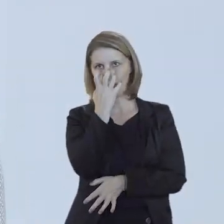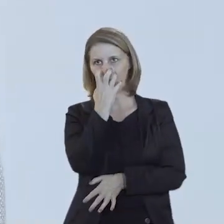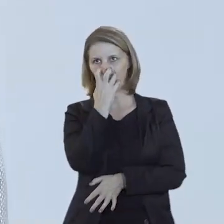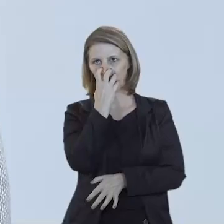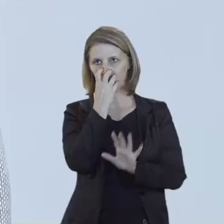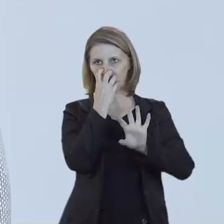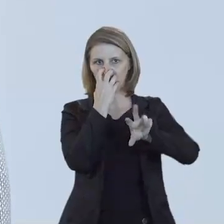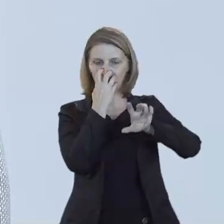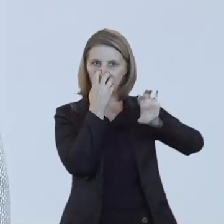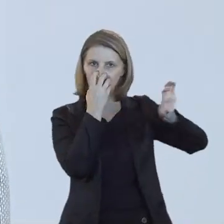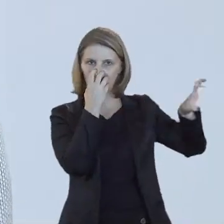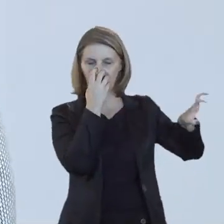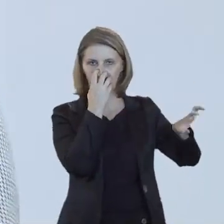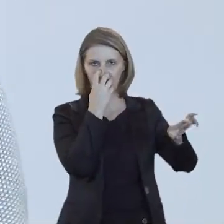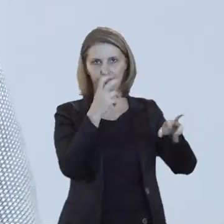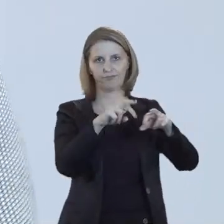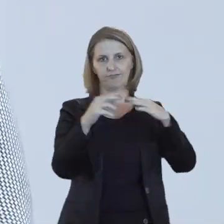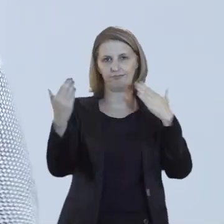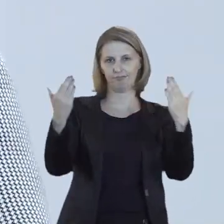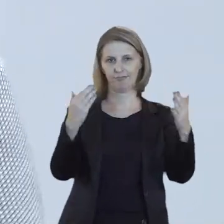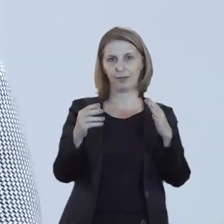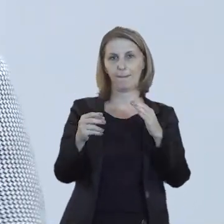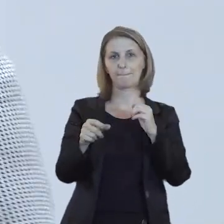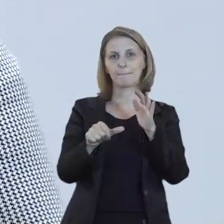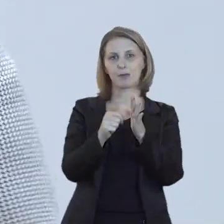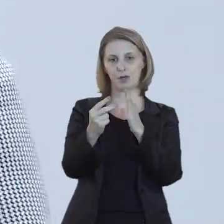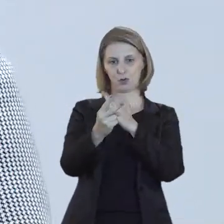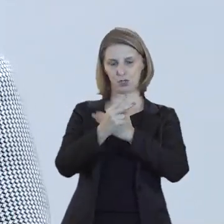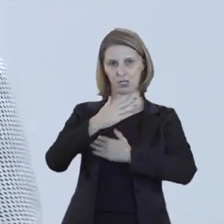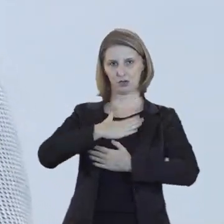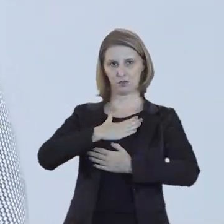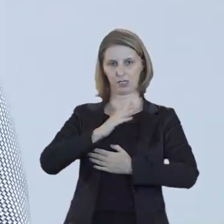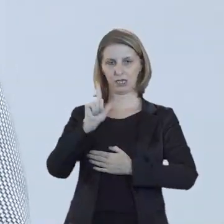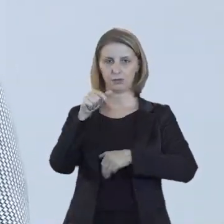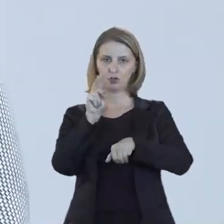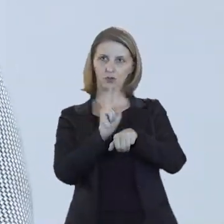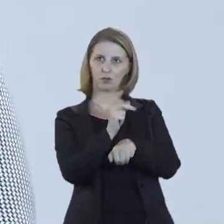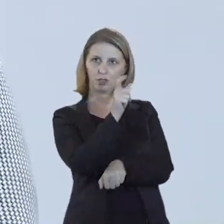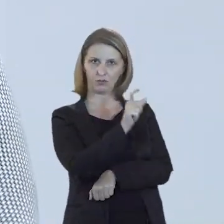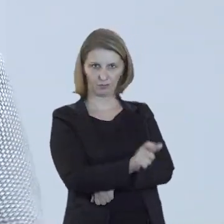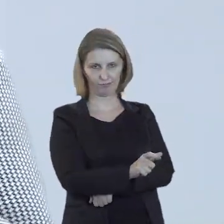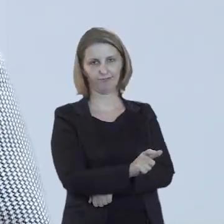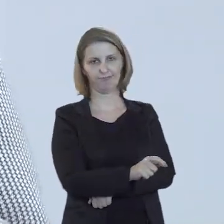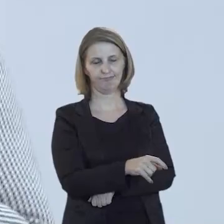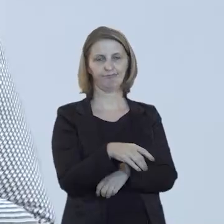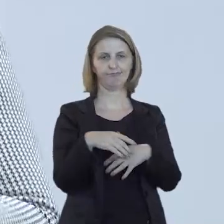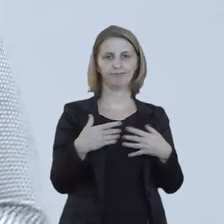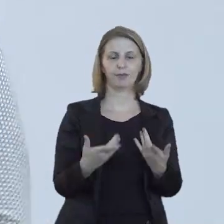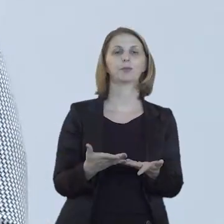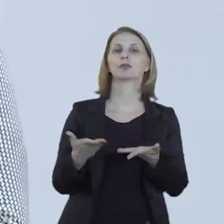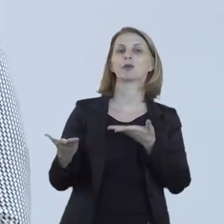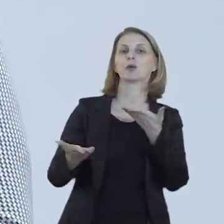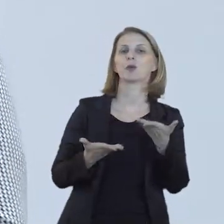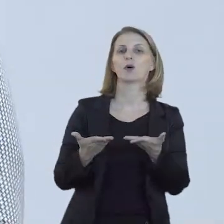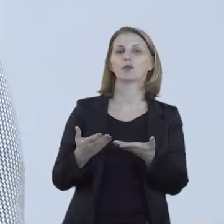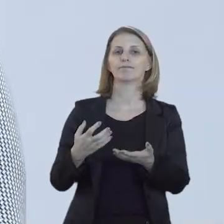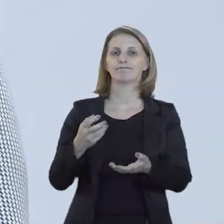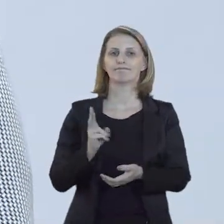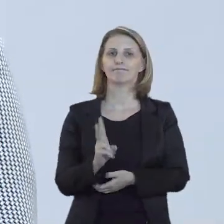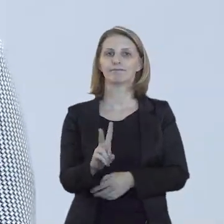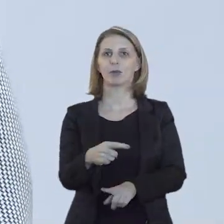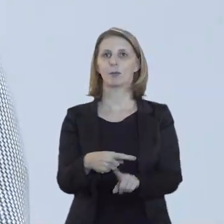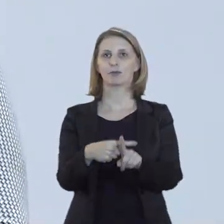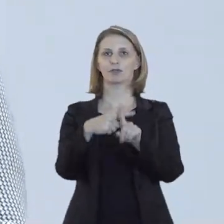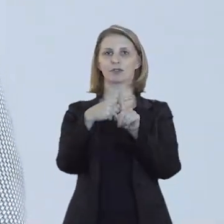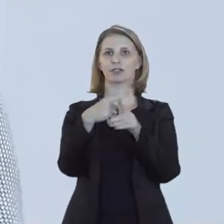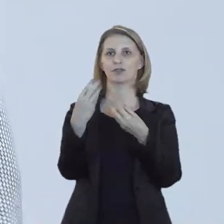pergunta, né, como que a gente encontra, né, motivação, como que a gente tenta, então, se manter um pouco mais positivo mesmo